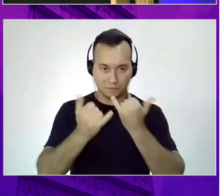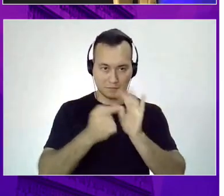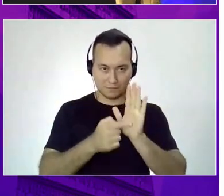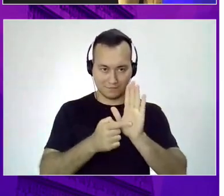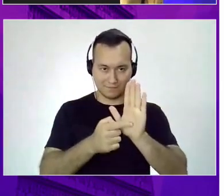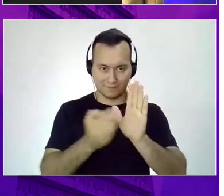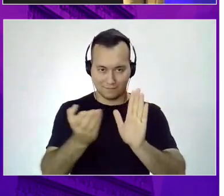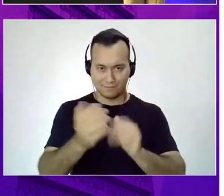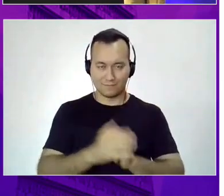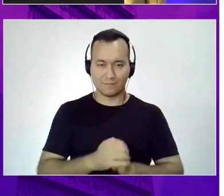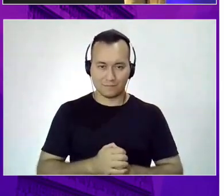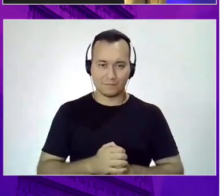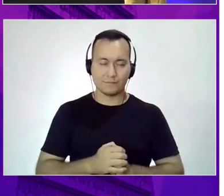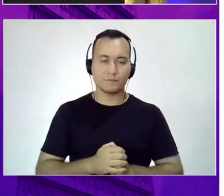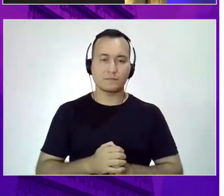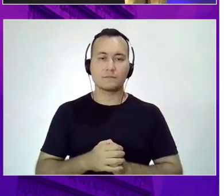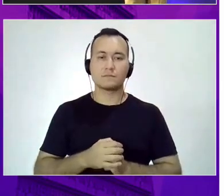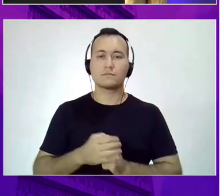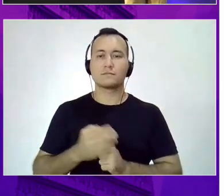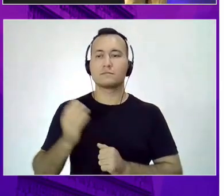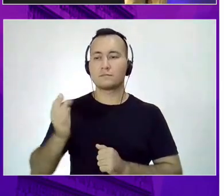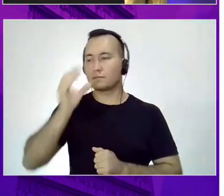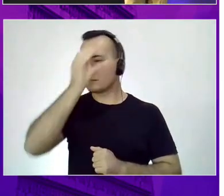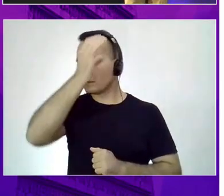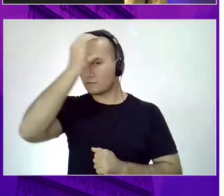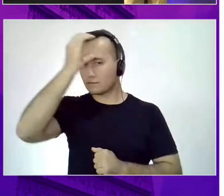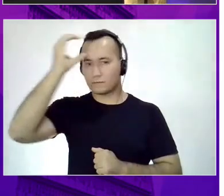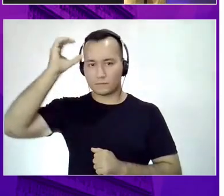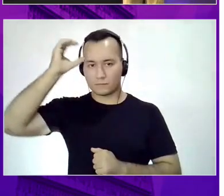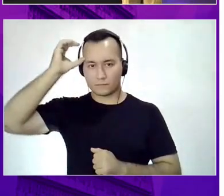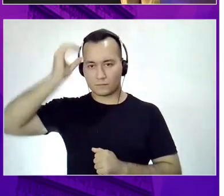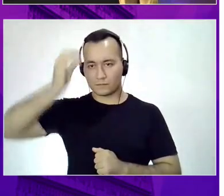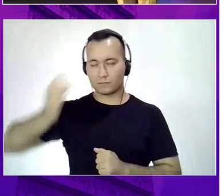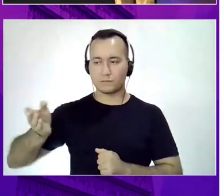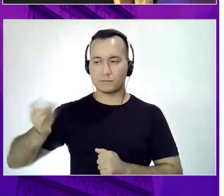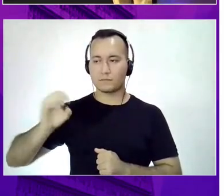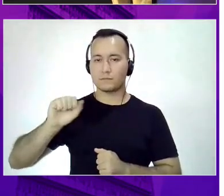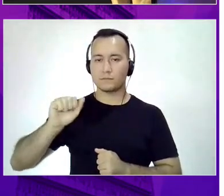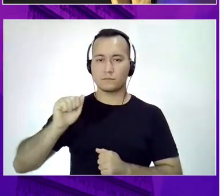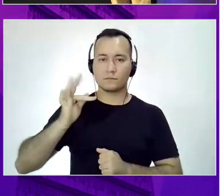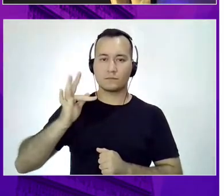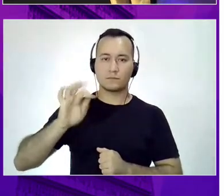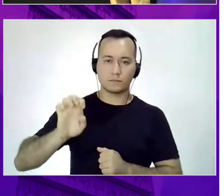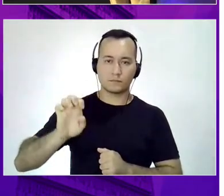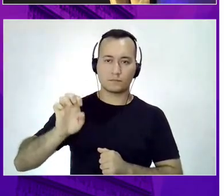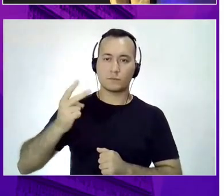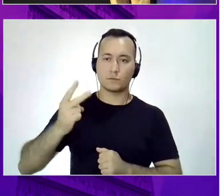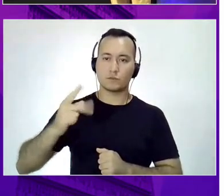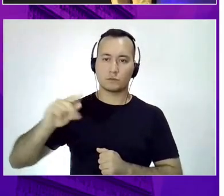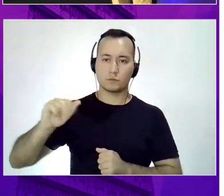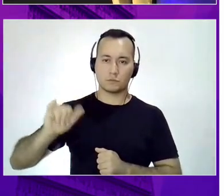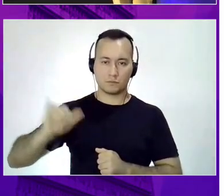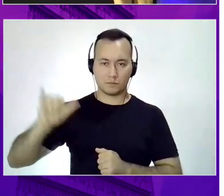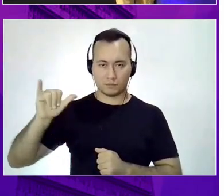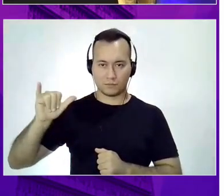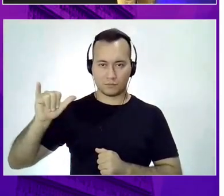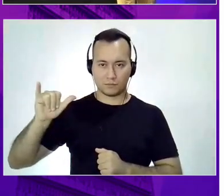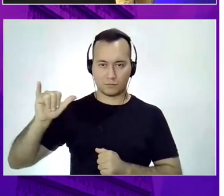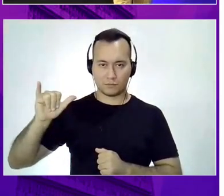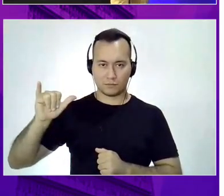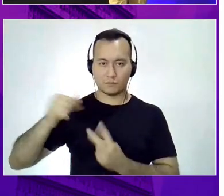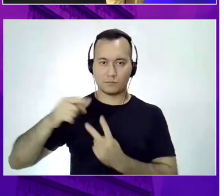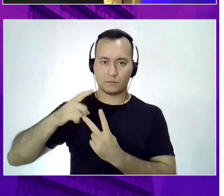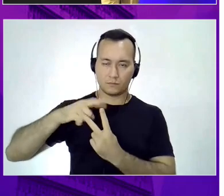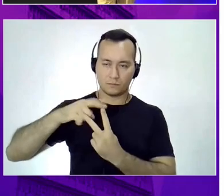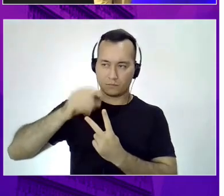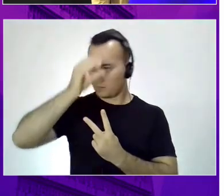do Safe2Pay, e também tem os serviços do Safe2Pay, né? Então, para exemplificar o que é pooling, eu vou trazer